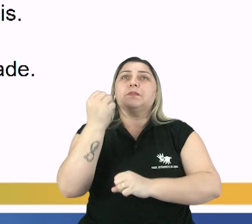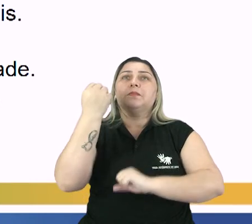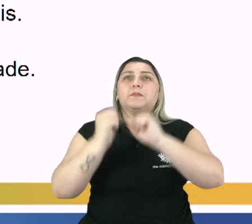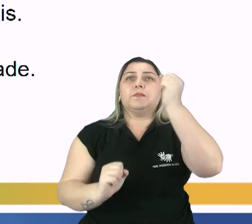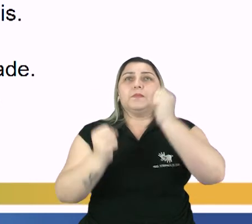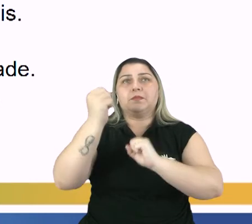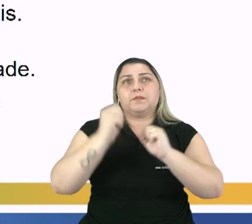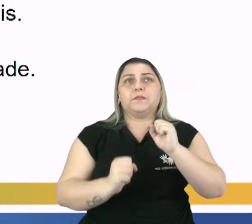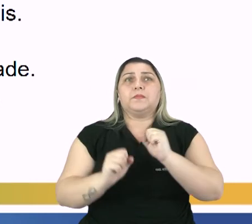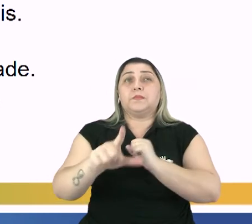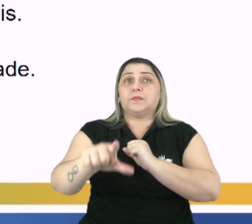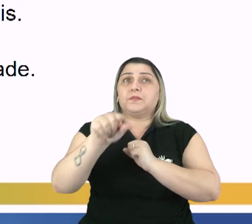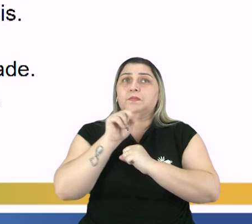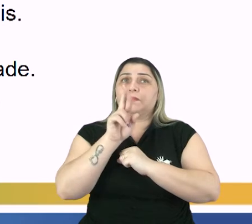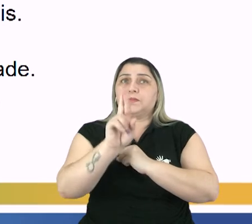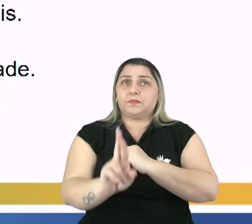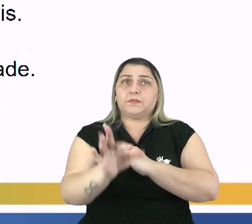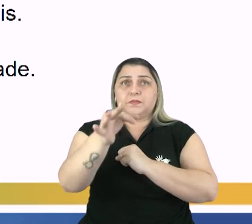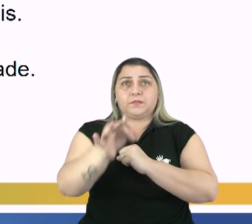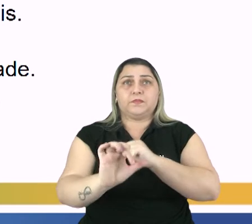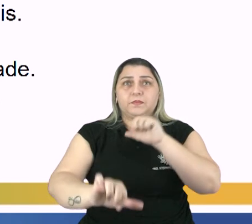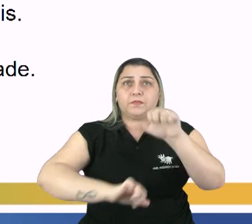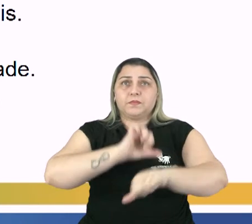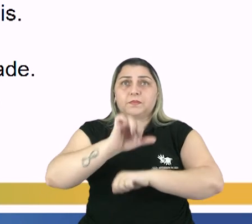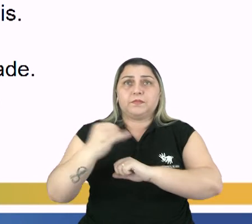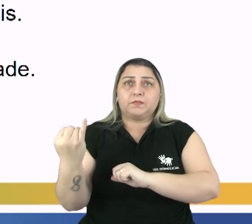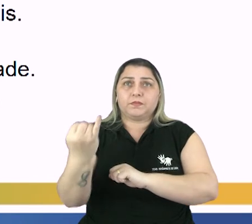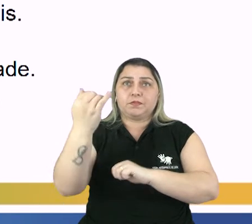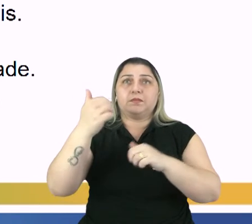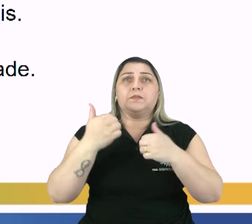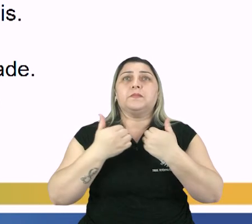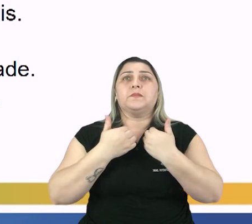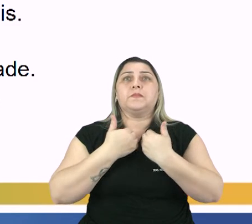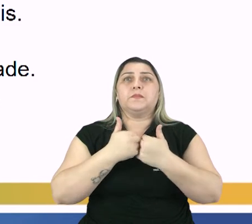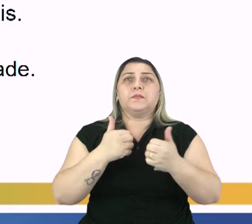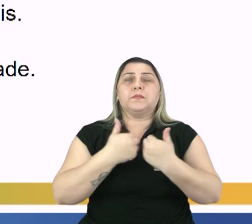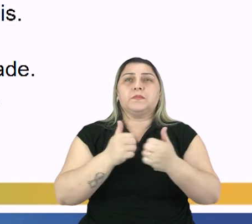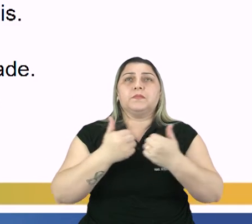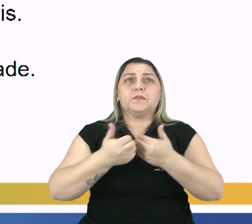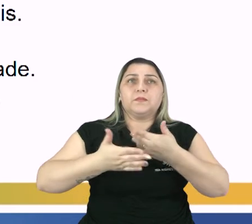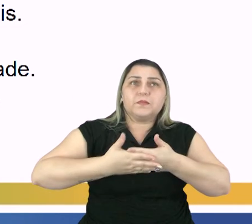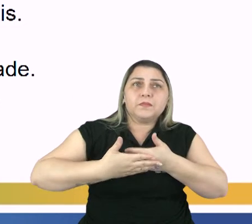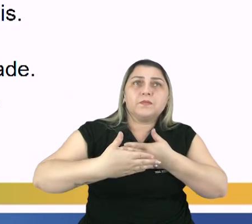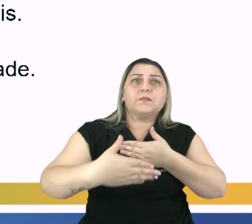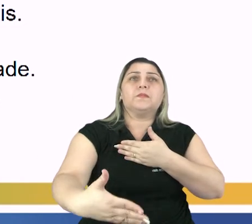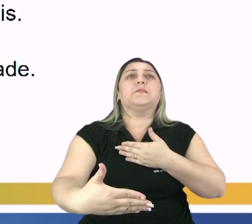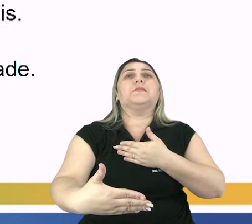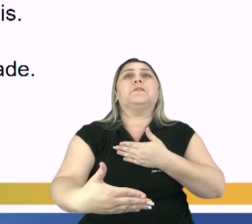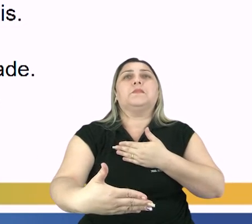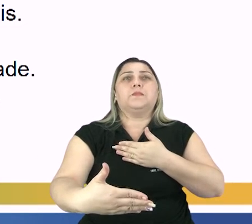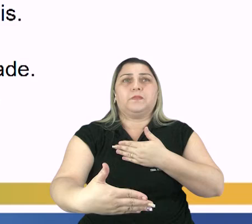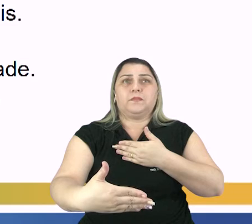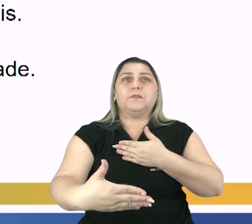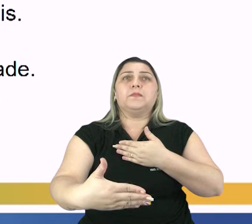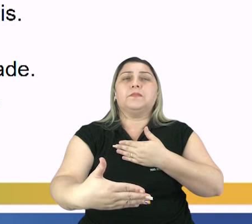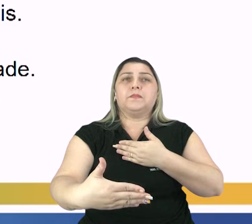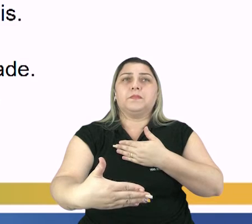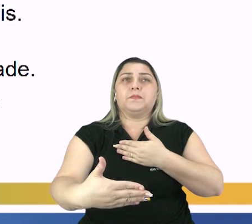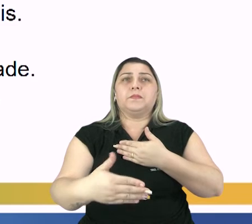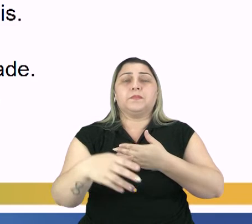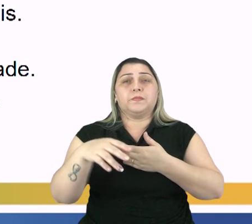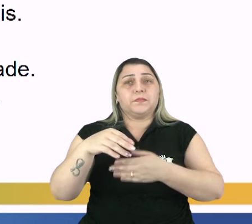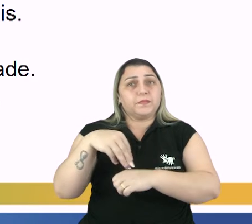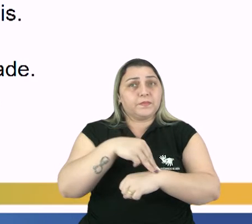objetivações do capitalismo industrial. Marque a alternativa que apresenta uma mudança importante nos transportes a partir